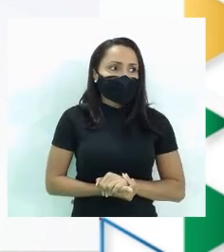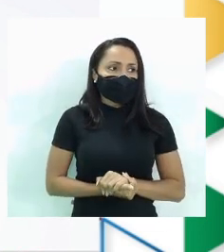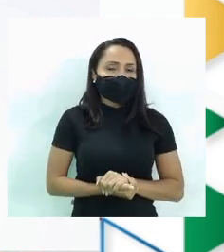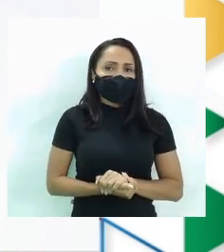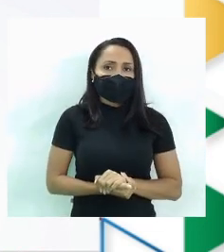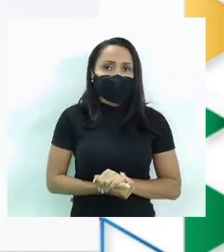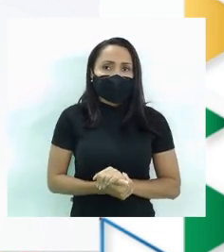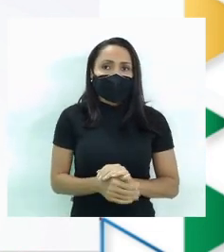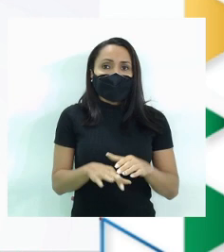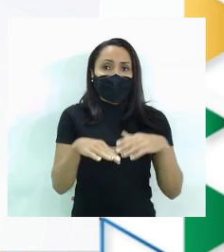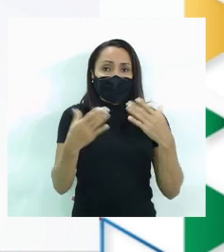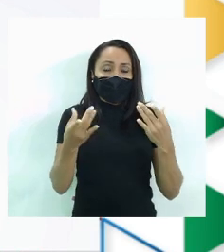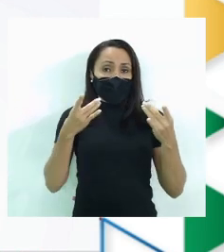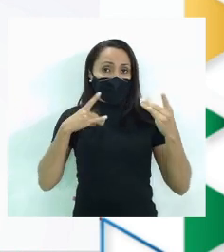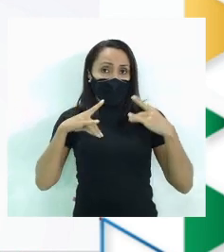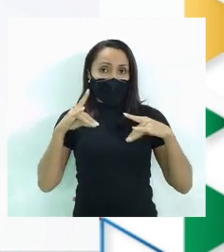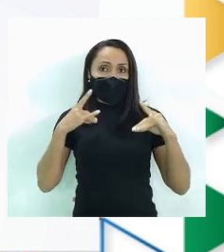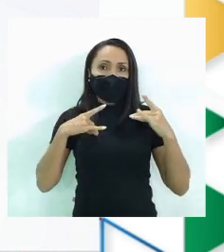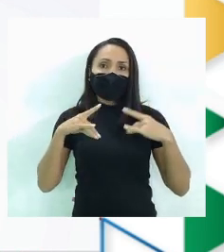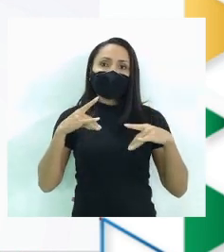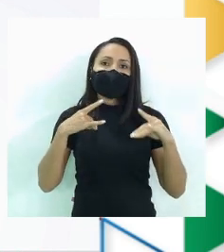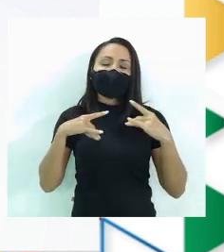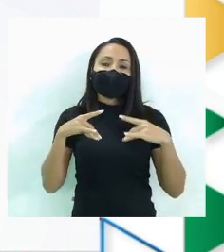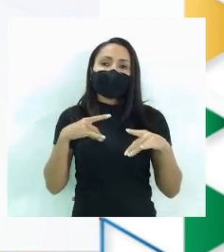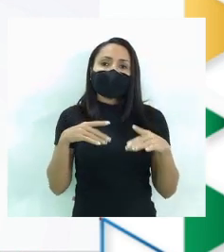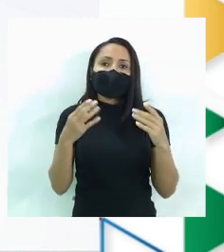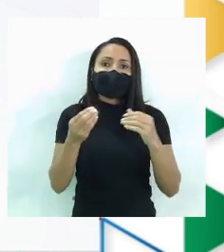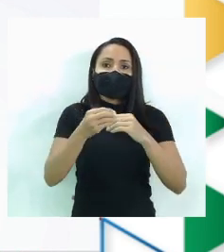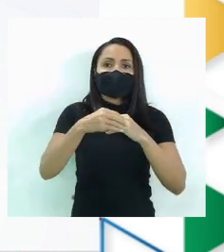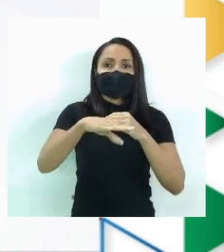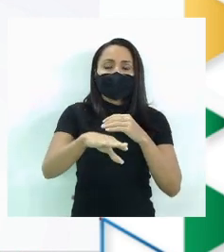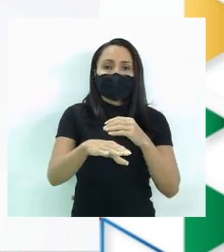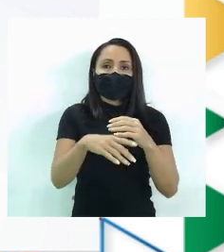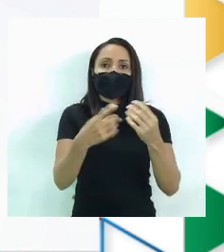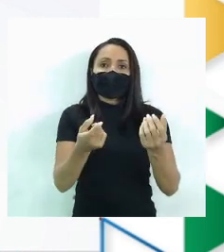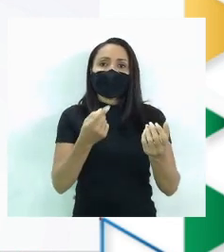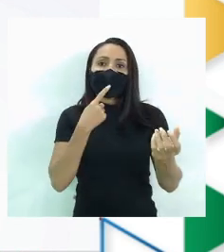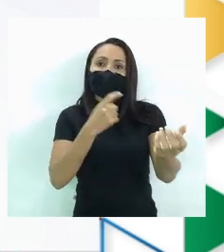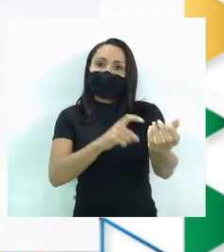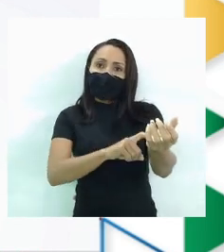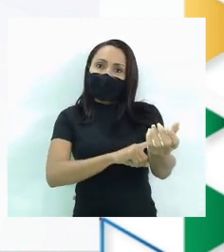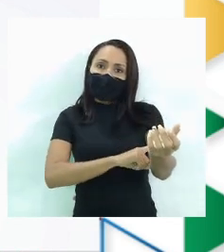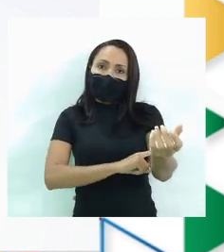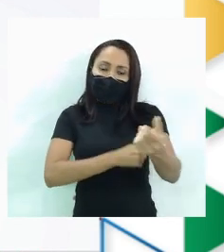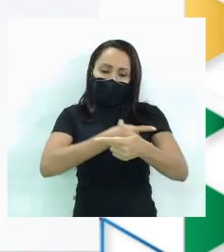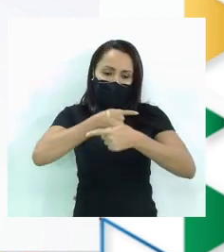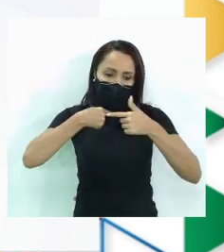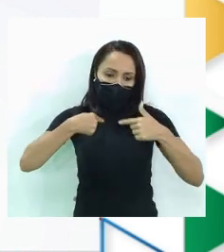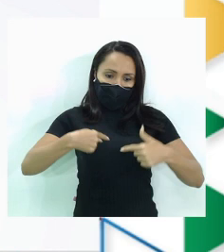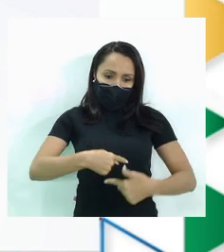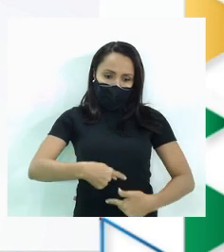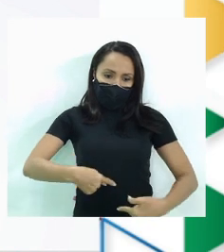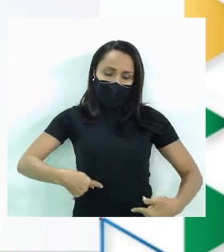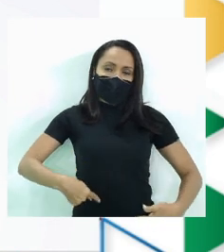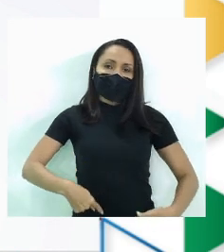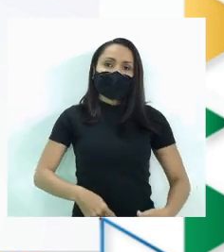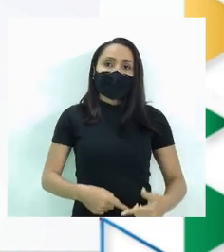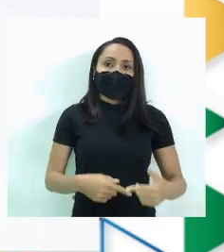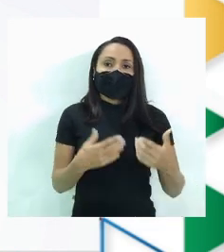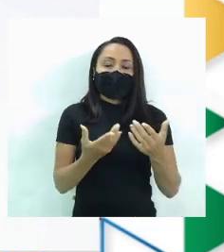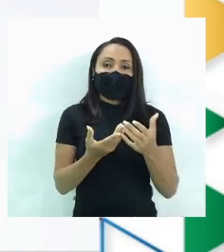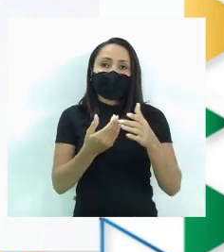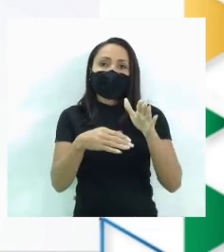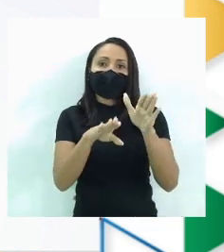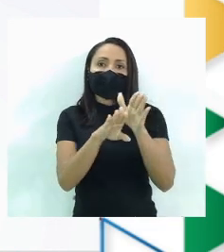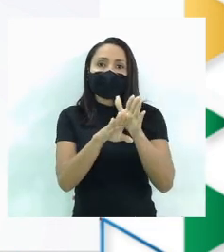A ação do hormônio se dá quando este é lançado através da corrente sanguínea pelas glândulas endócrinas e assim chegando